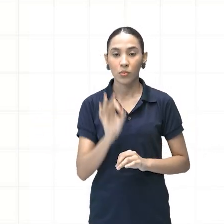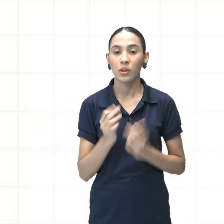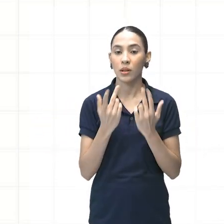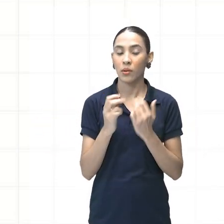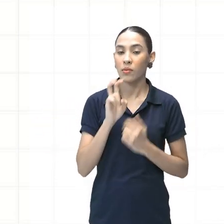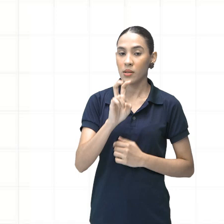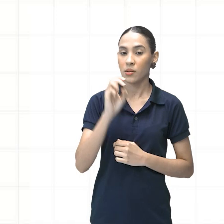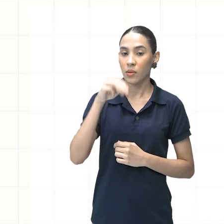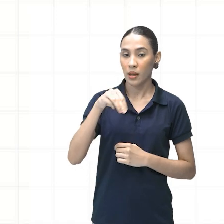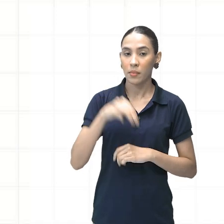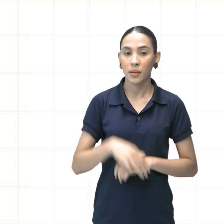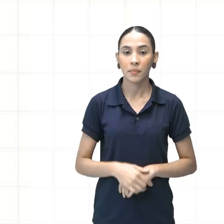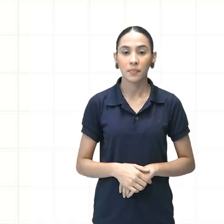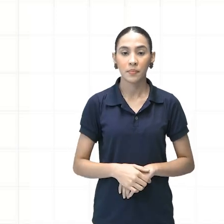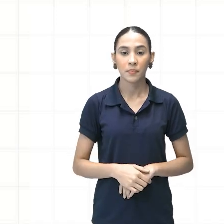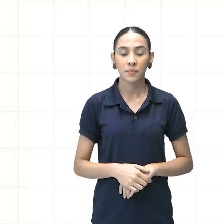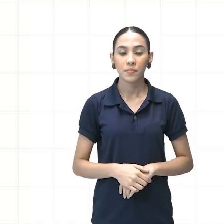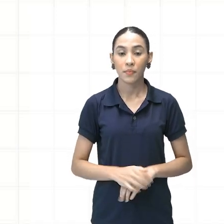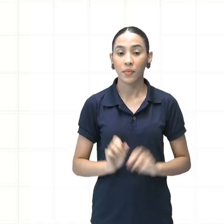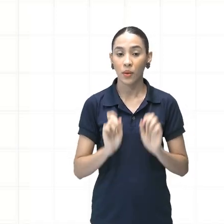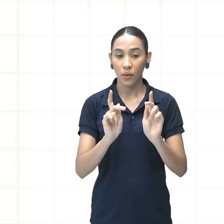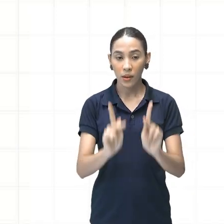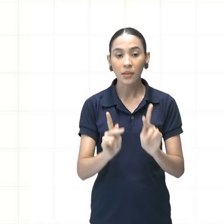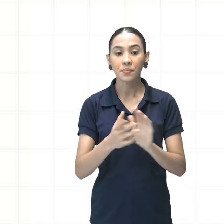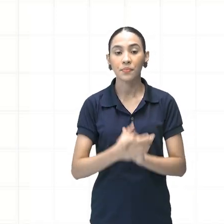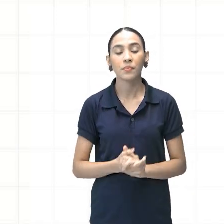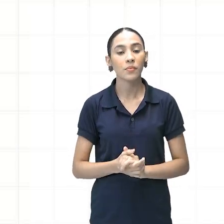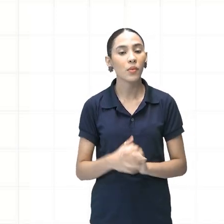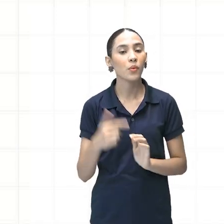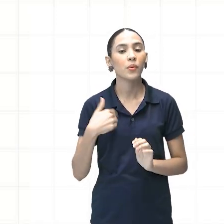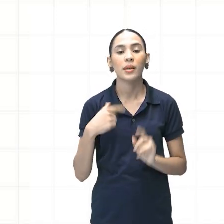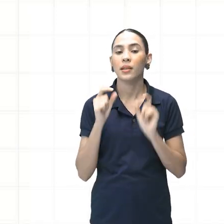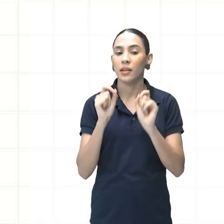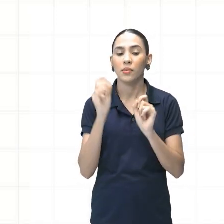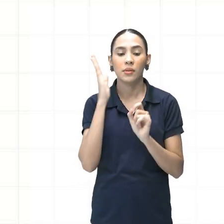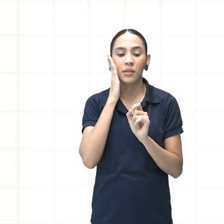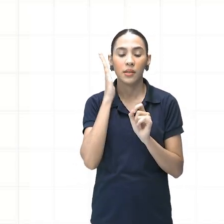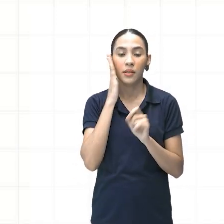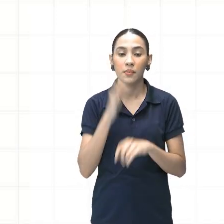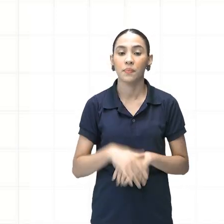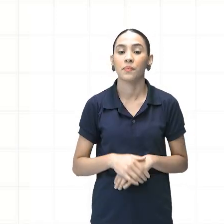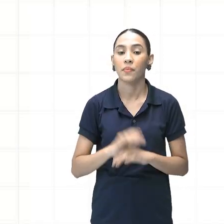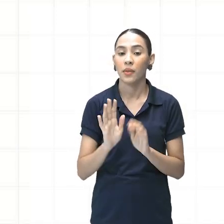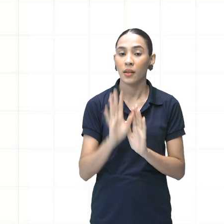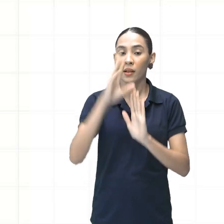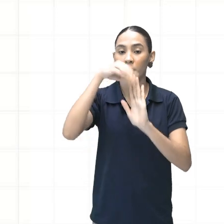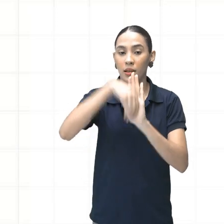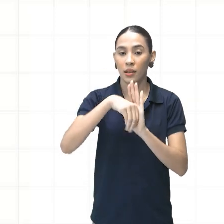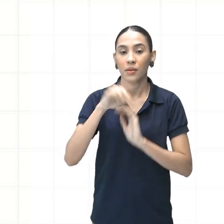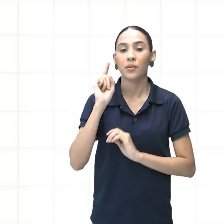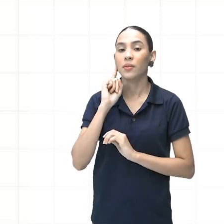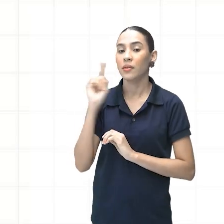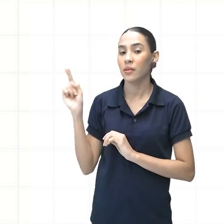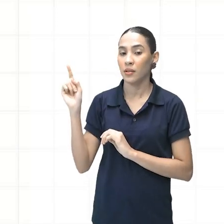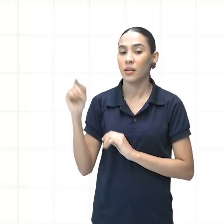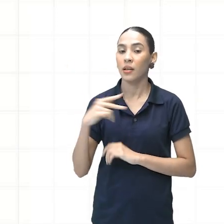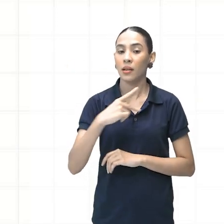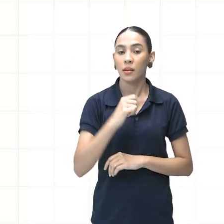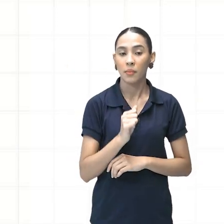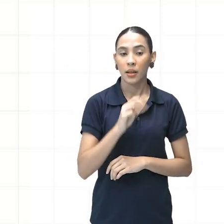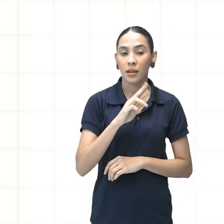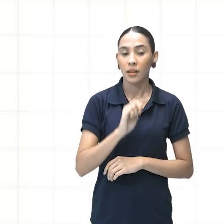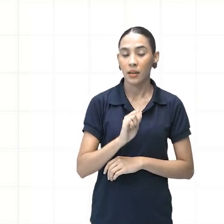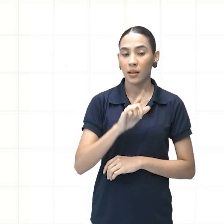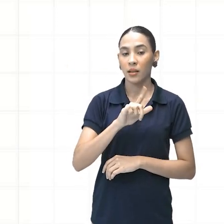a 5 metros. Tudo bem. O que é que eu sei? Eu sei que dentro desse